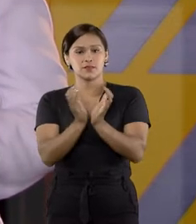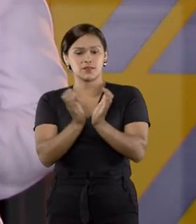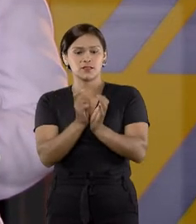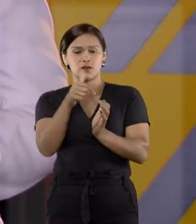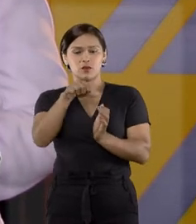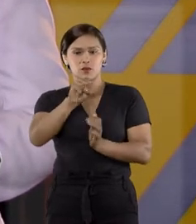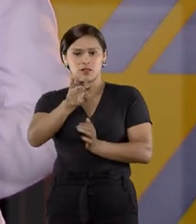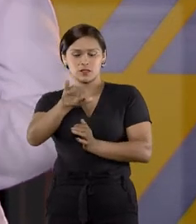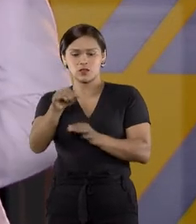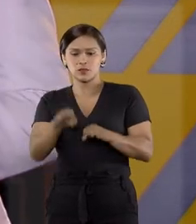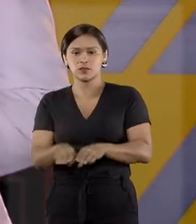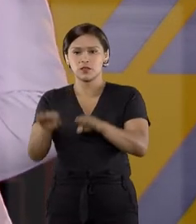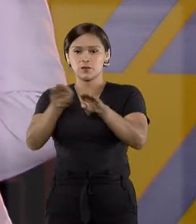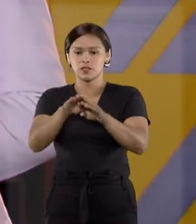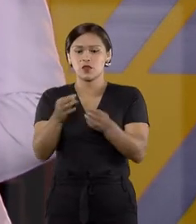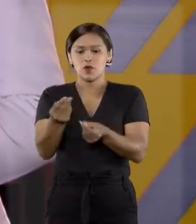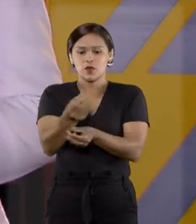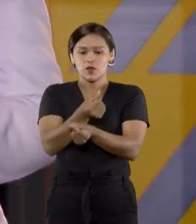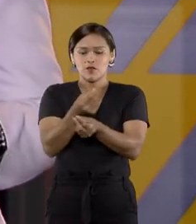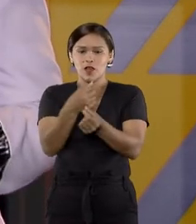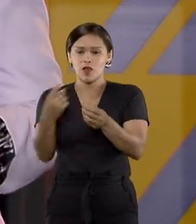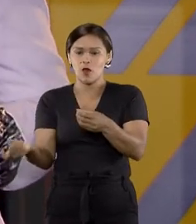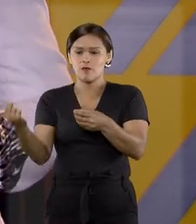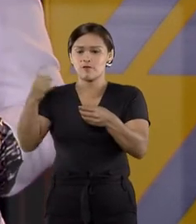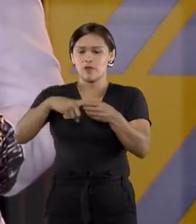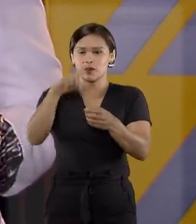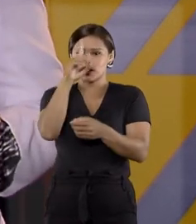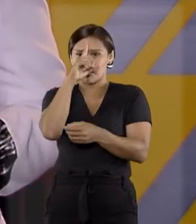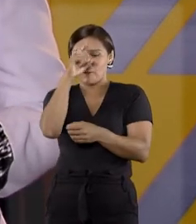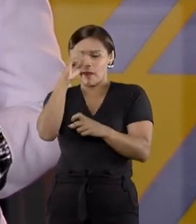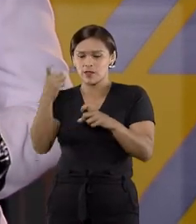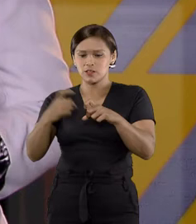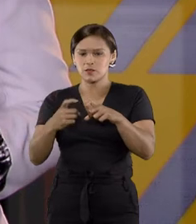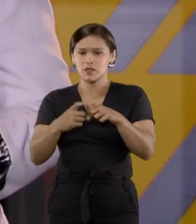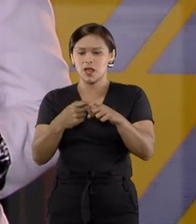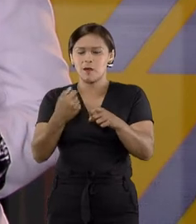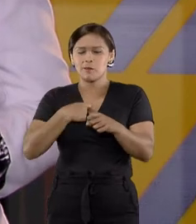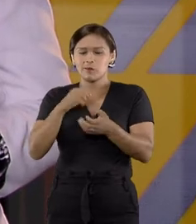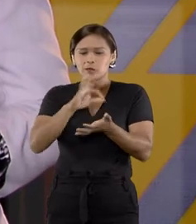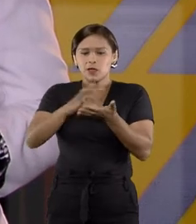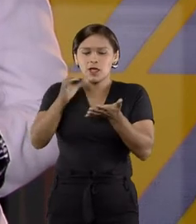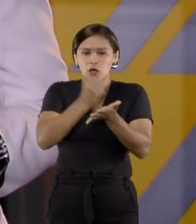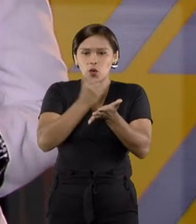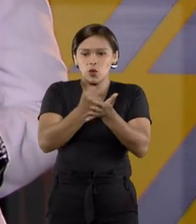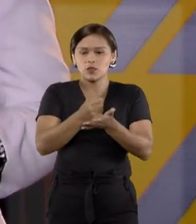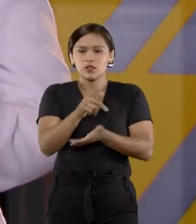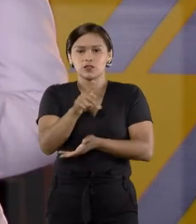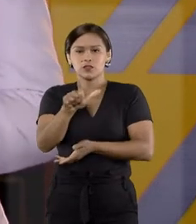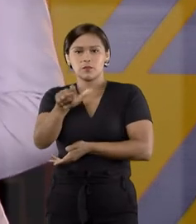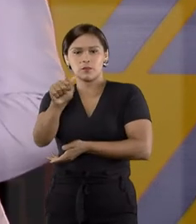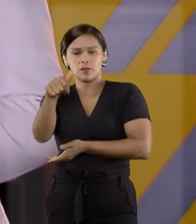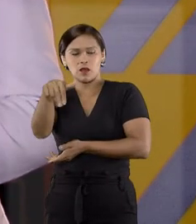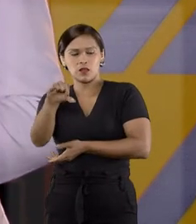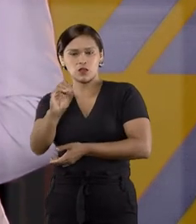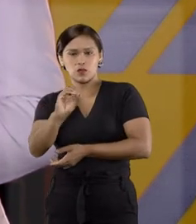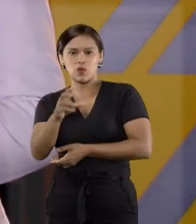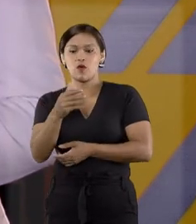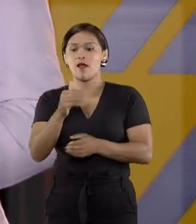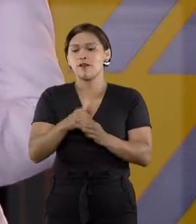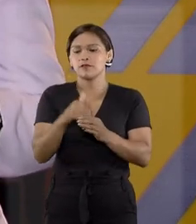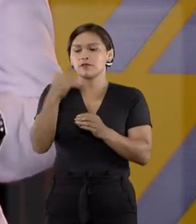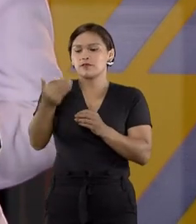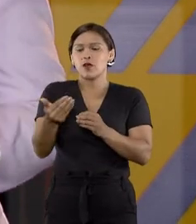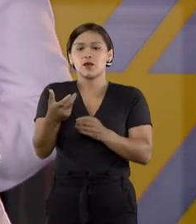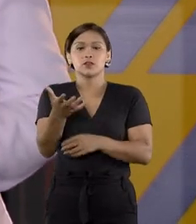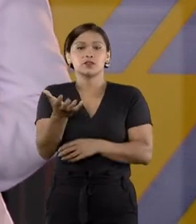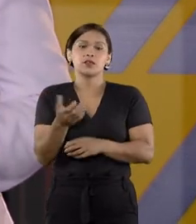STJ estabeleceu que o reembolso de despesas médico-hospitalares feitas por beneficiário de plano de saúde fora da rede